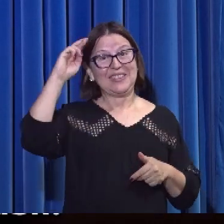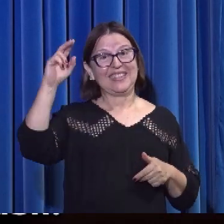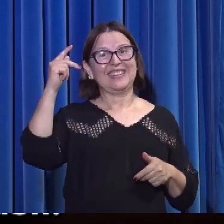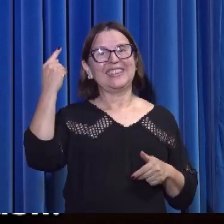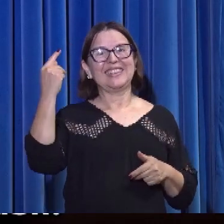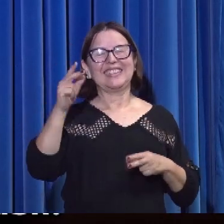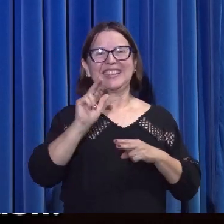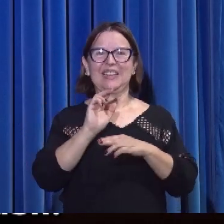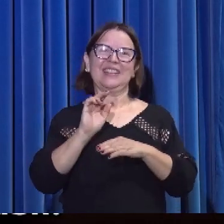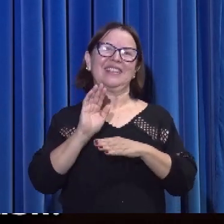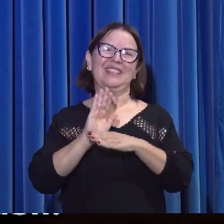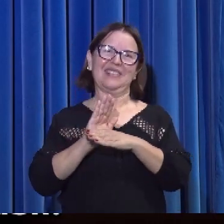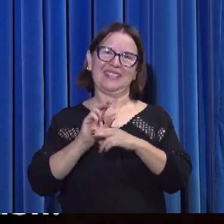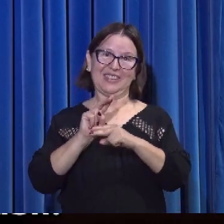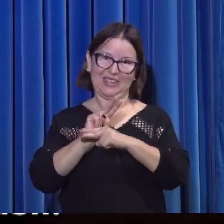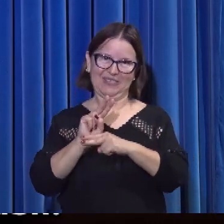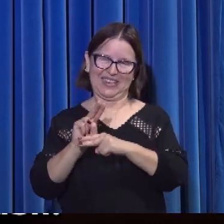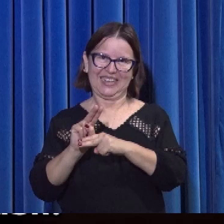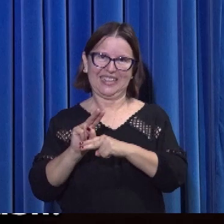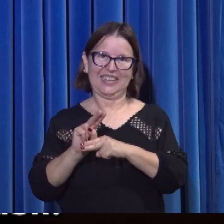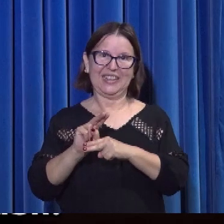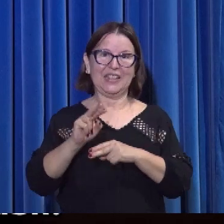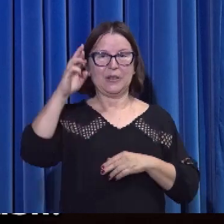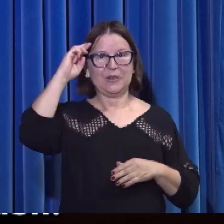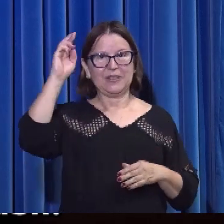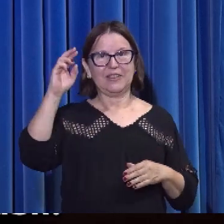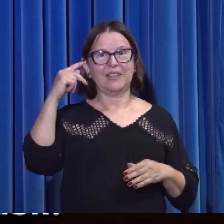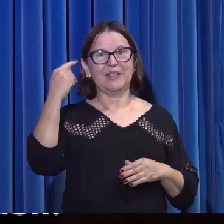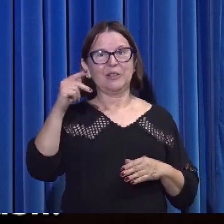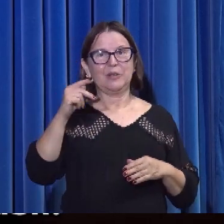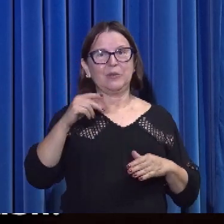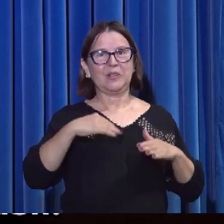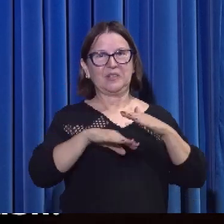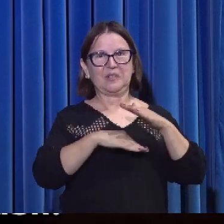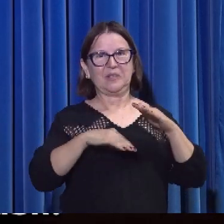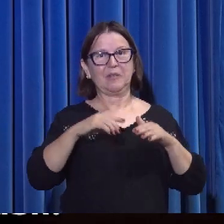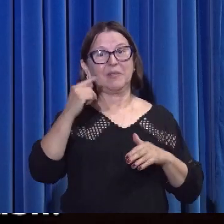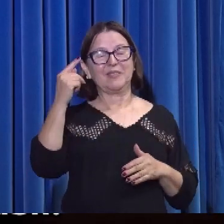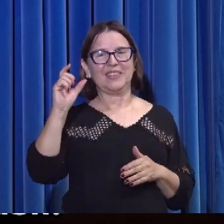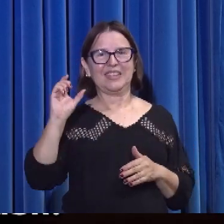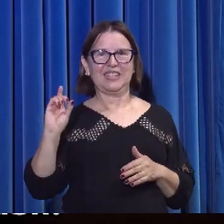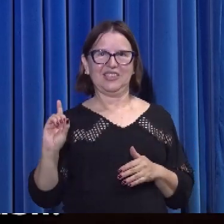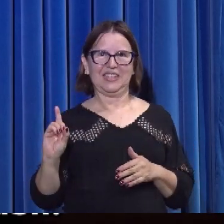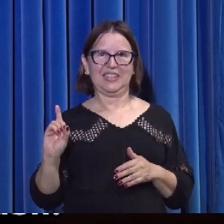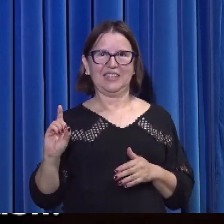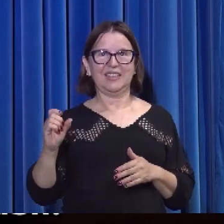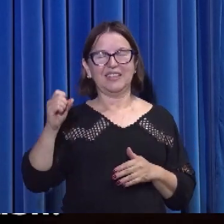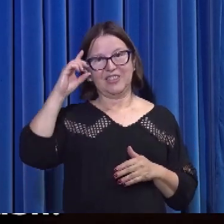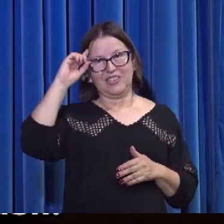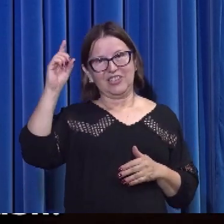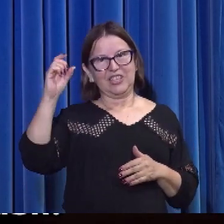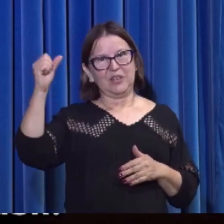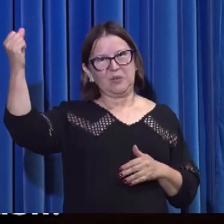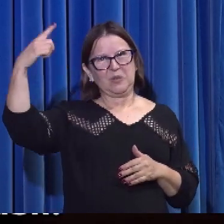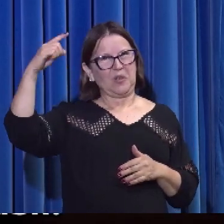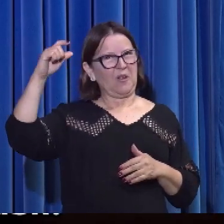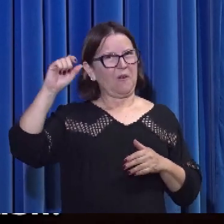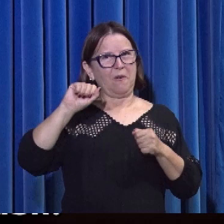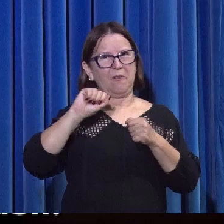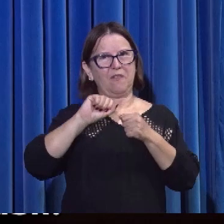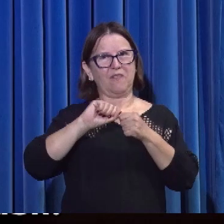tua direita. De dia não te molestará o sol, nem a lua de noite. O Senhor te guardará de todo